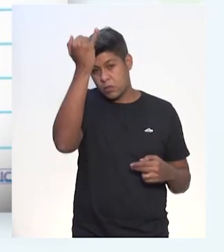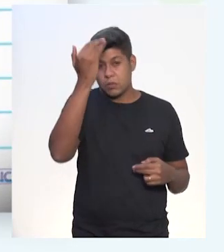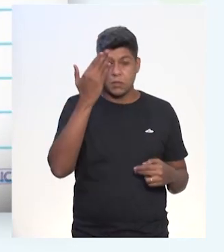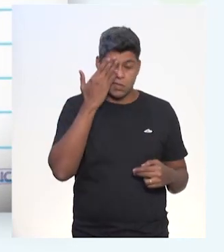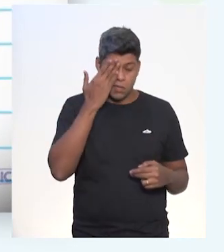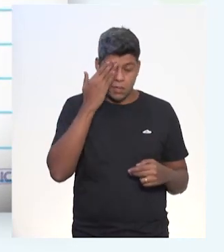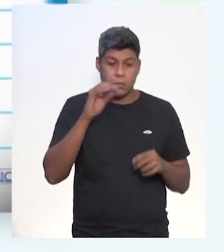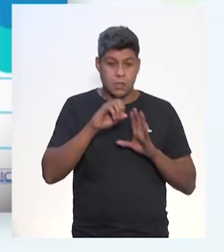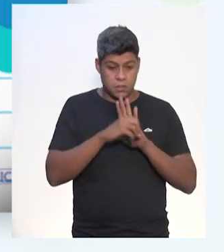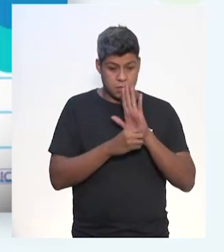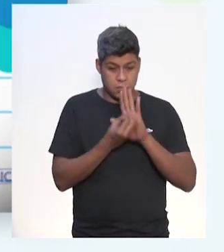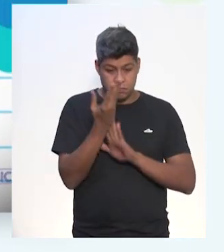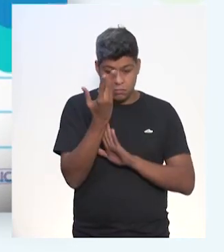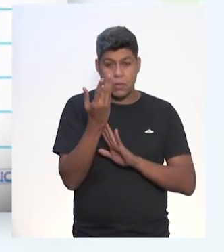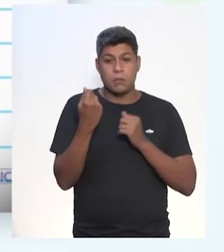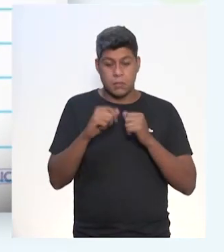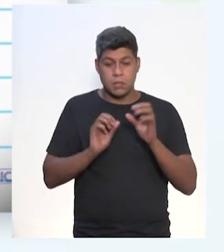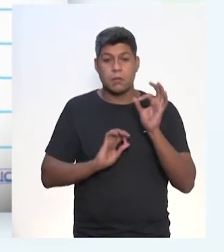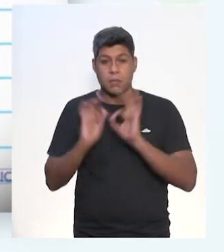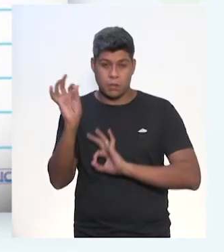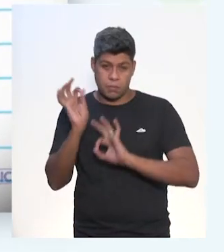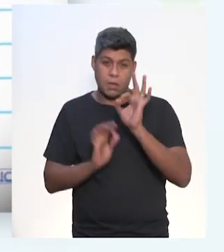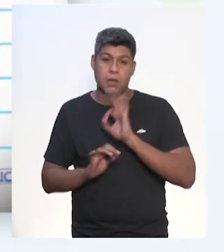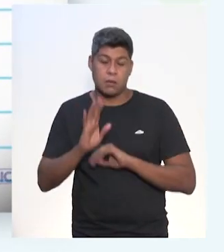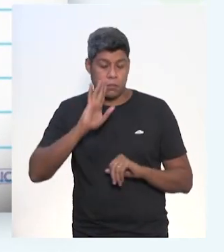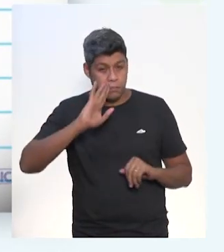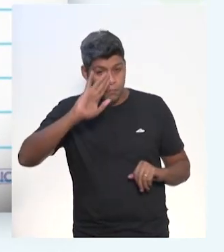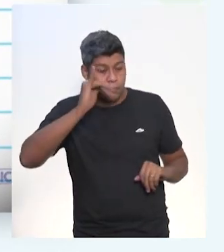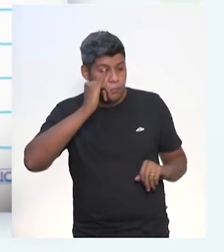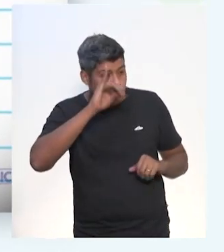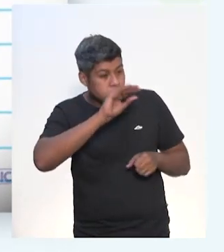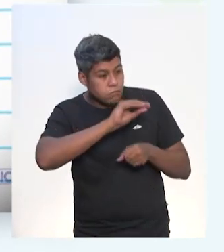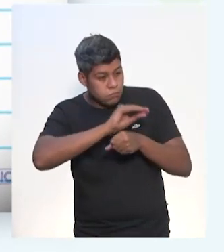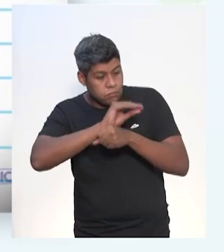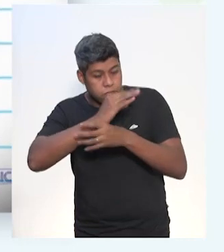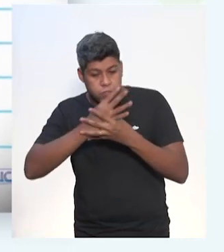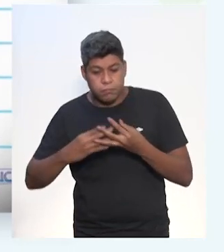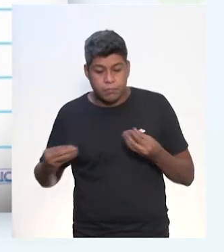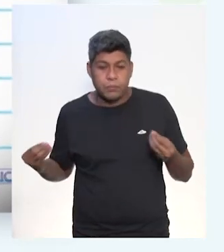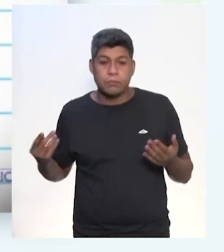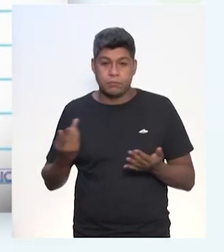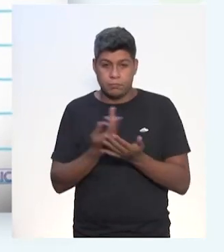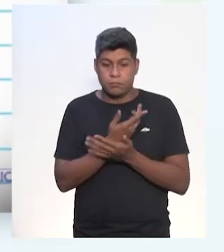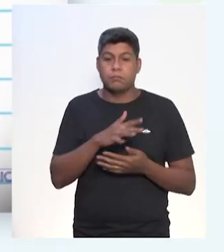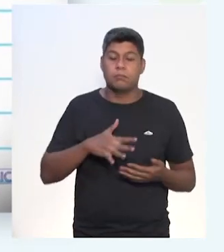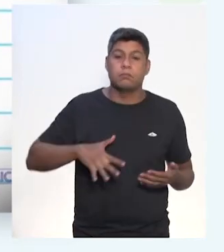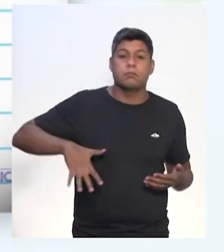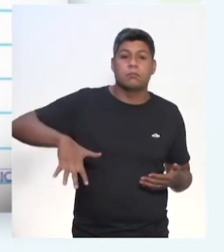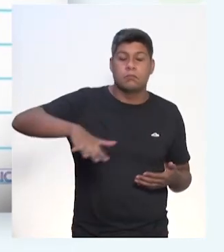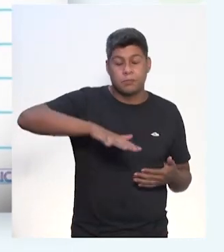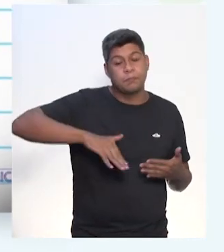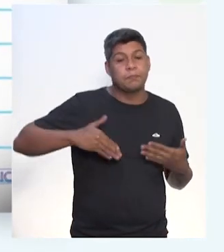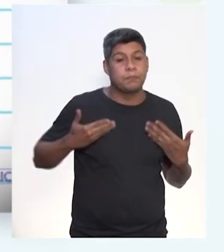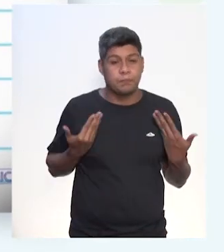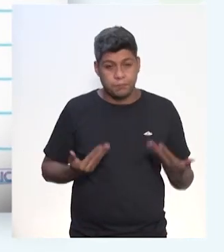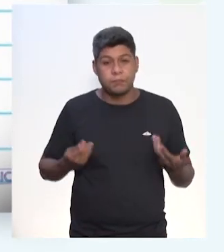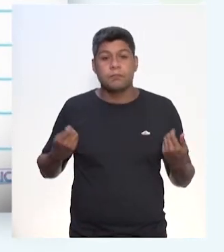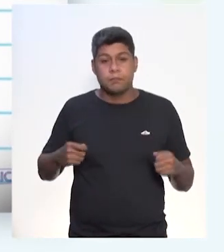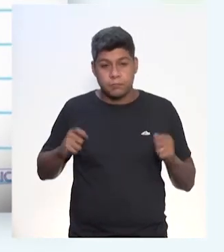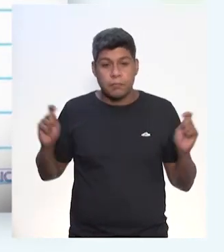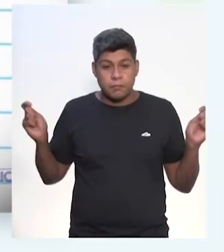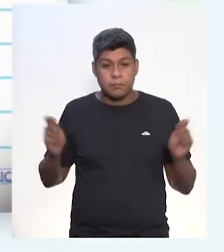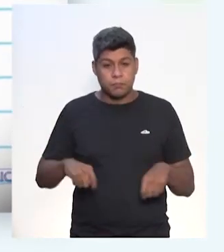cidades sustentáveis devem estar preparadas para prevenir ou mitigar os danos de catástrofes ambientais. Enfim, devem ser